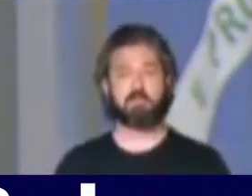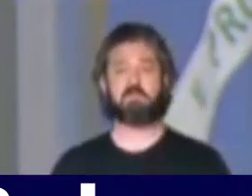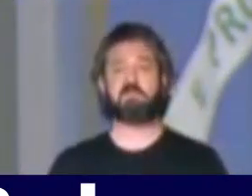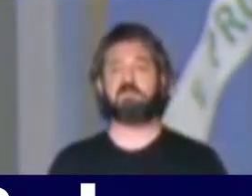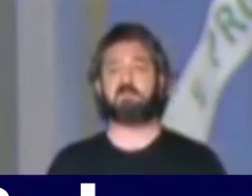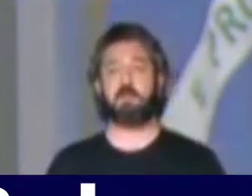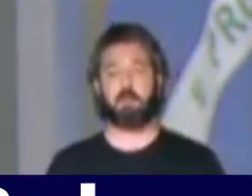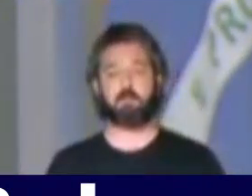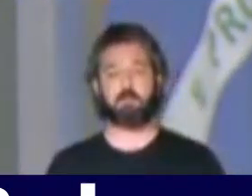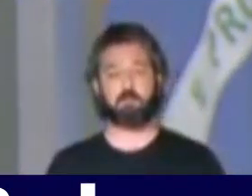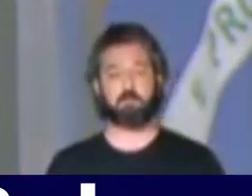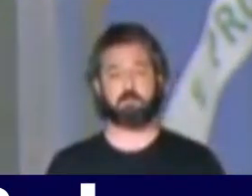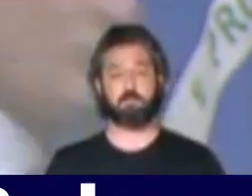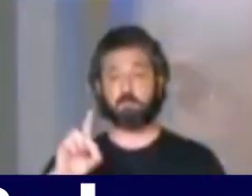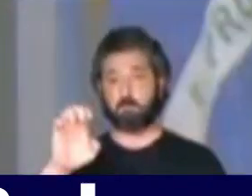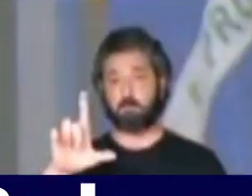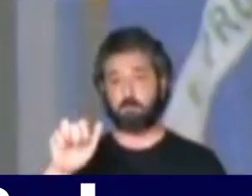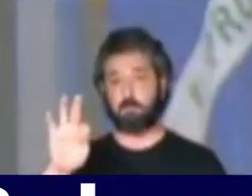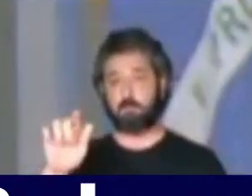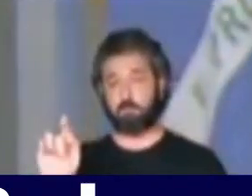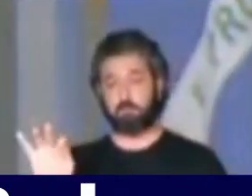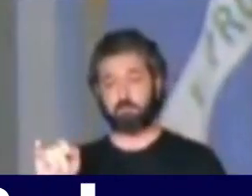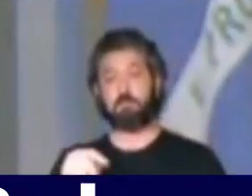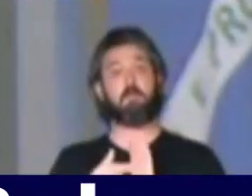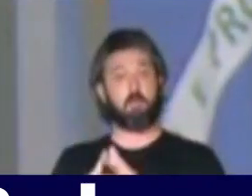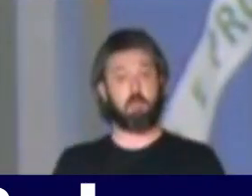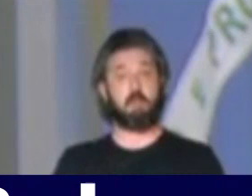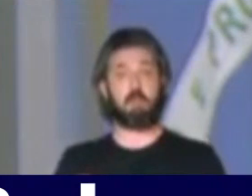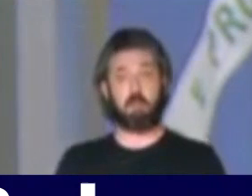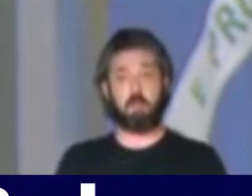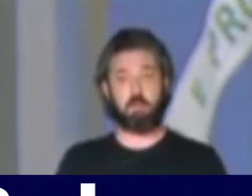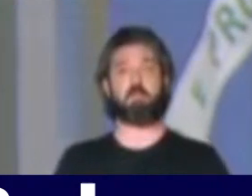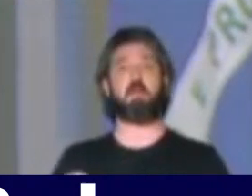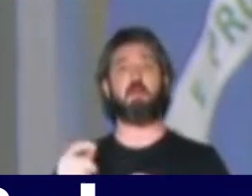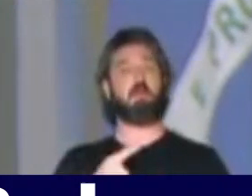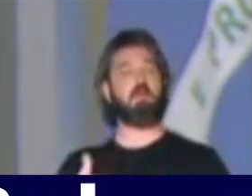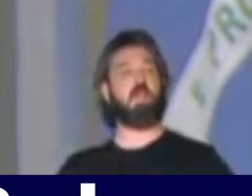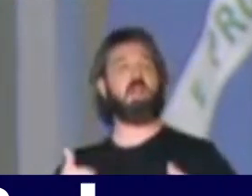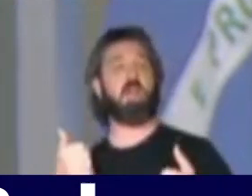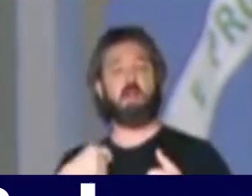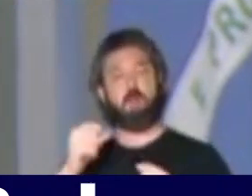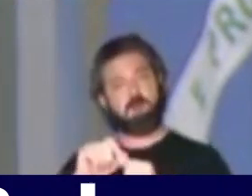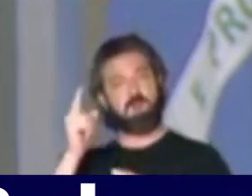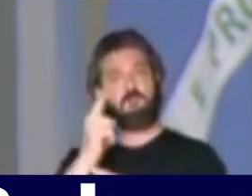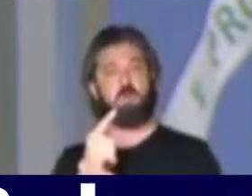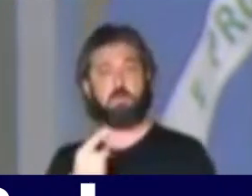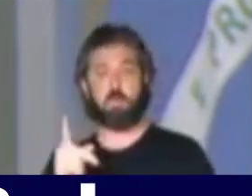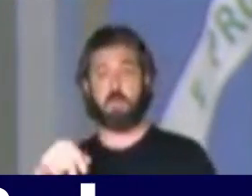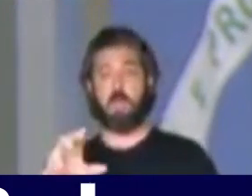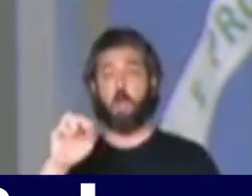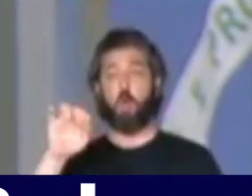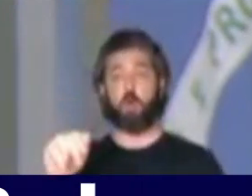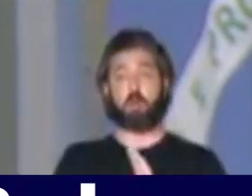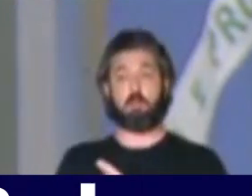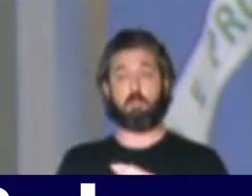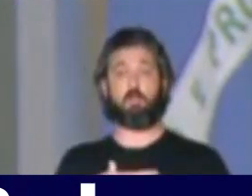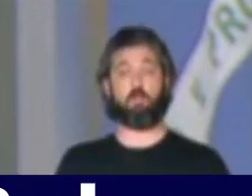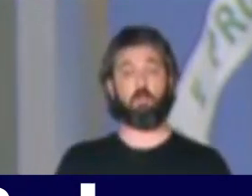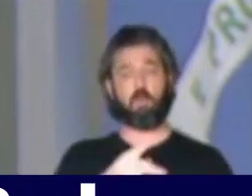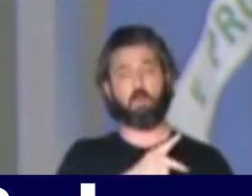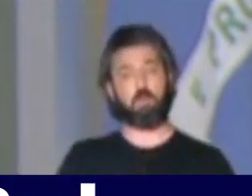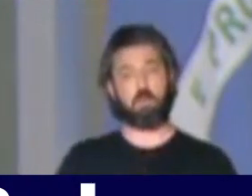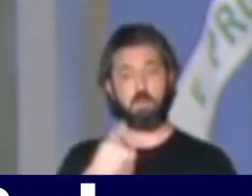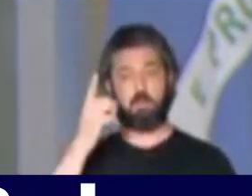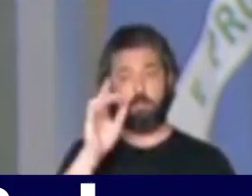conversa. Com o tempo, Delgatti também passa a ostentar suas façanhas com as contas hackeadas. Uma delas é a conta de ligados ao filho do presidente